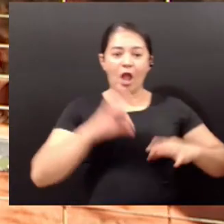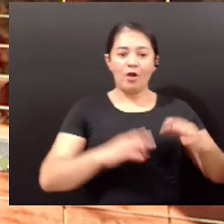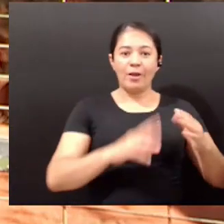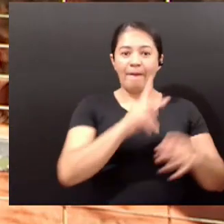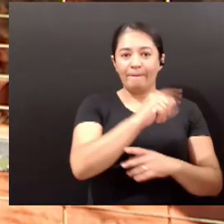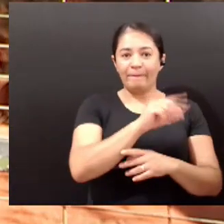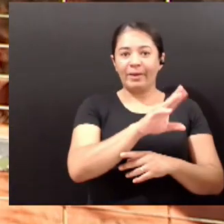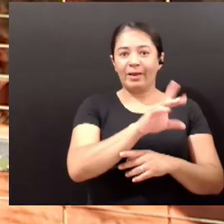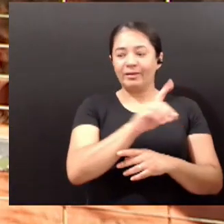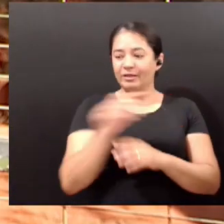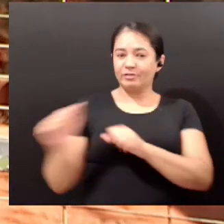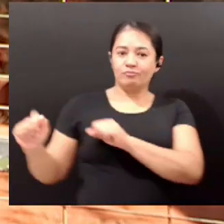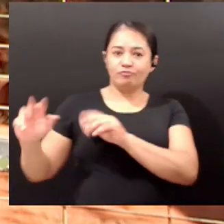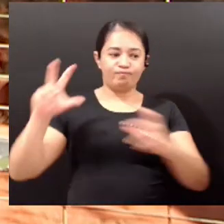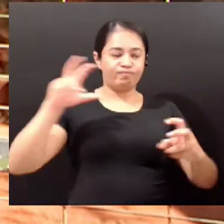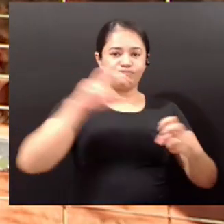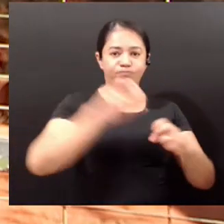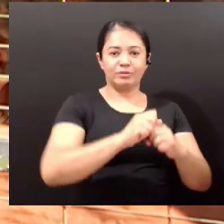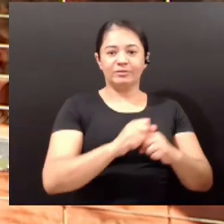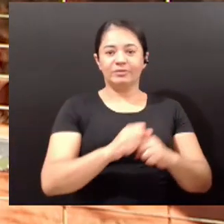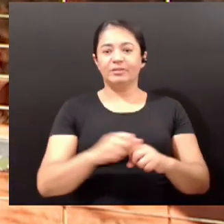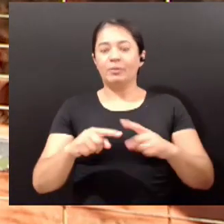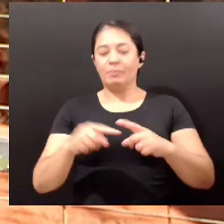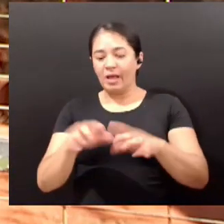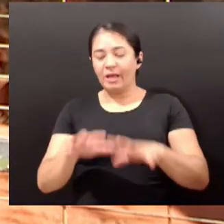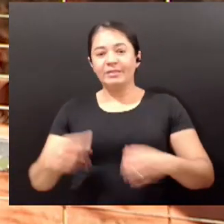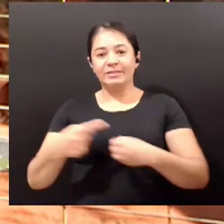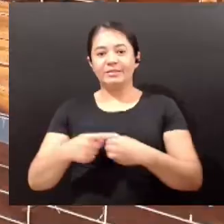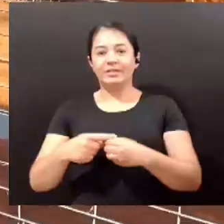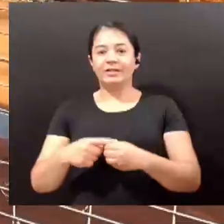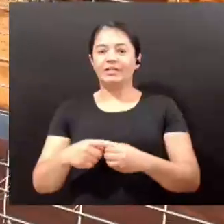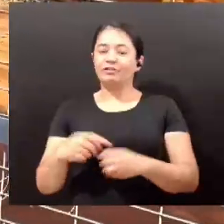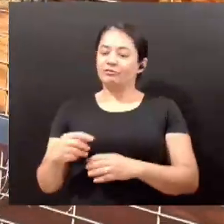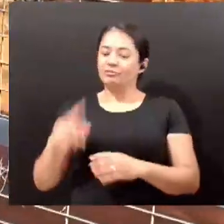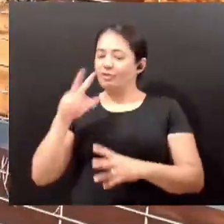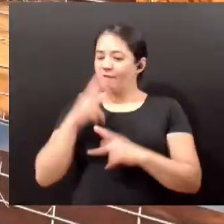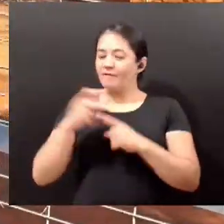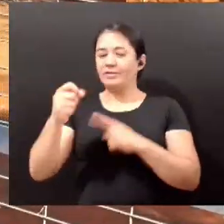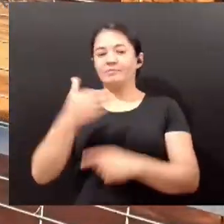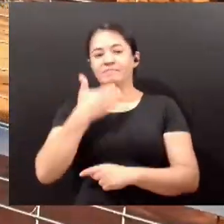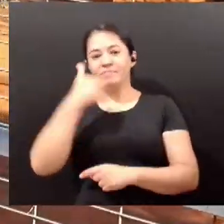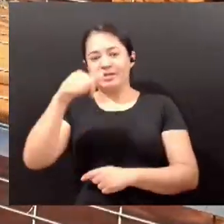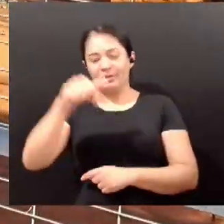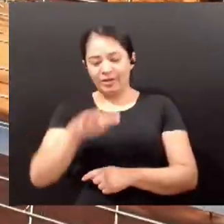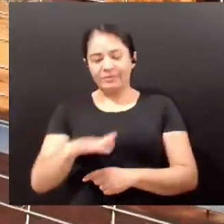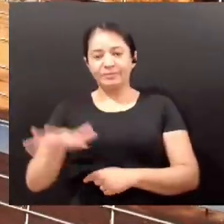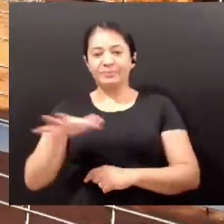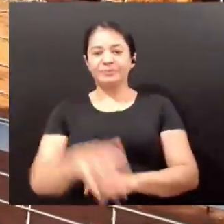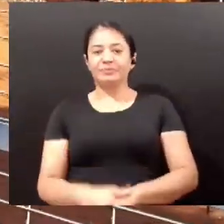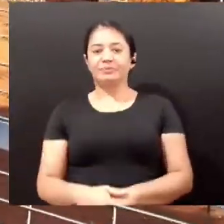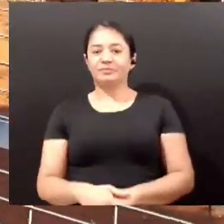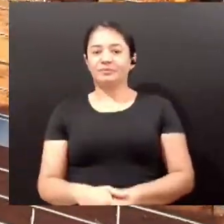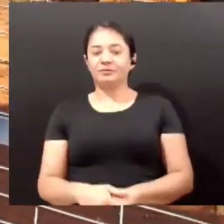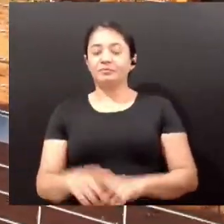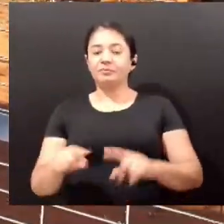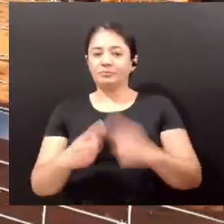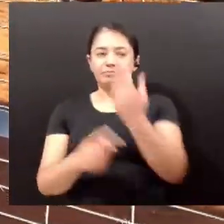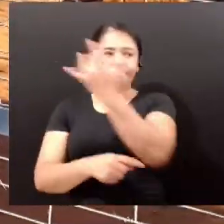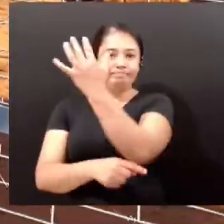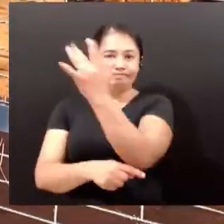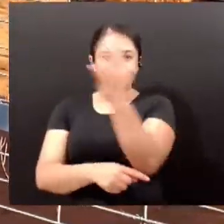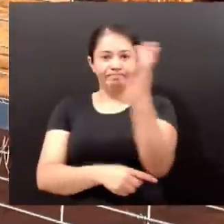grandes predadores por aqui. Então, ela se dá melhor nessa área. em um ambiente mais natural,